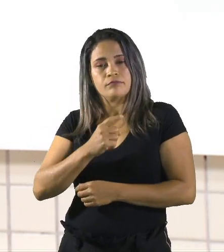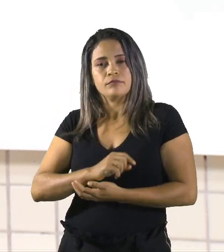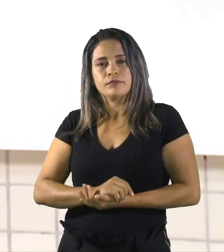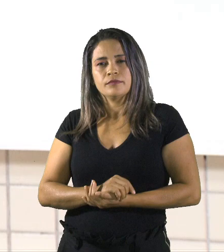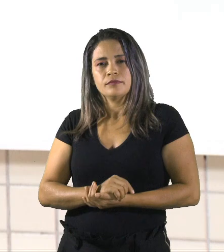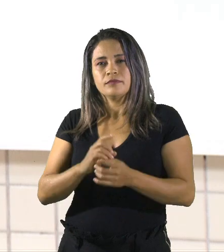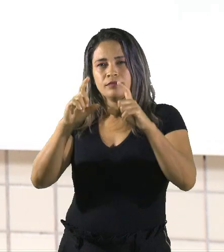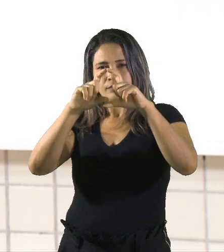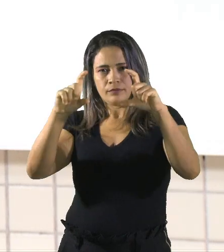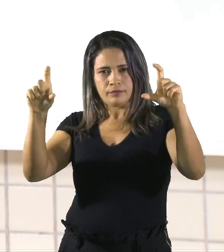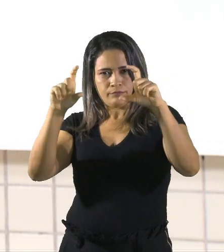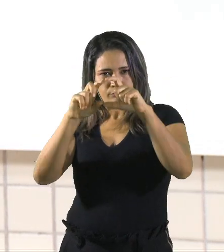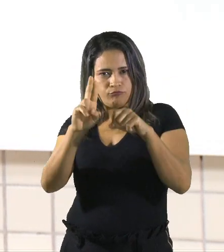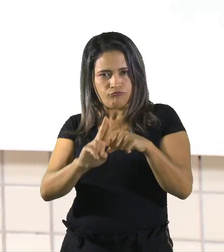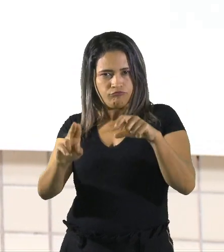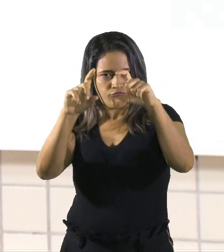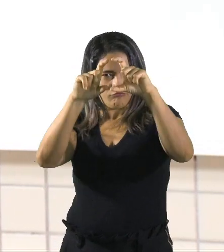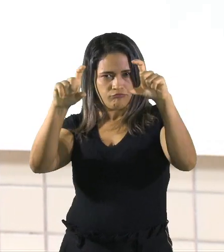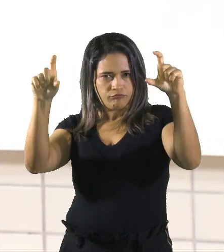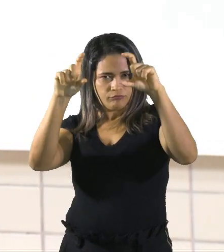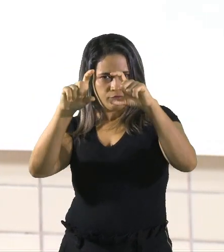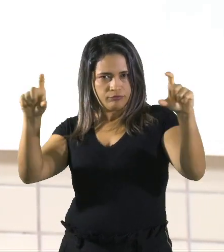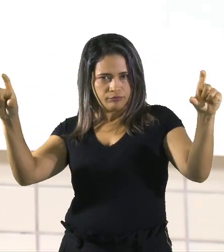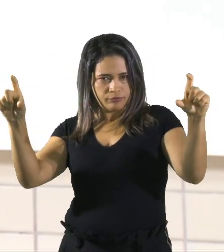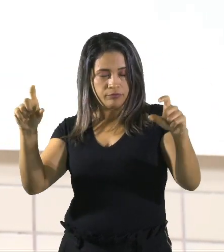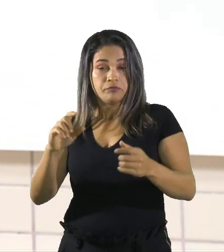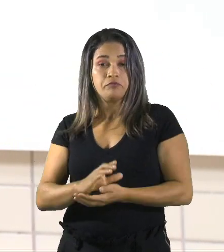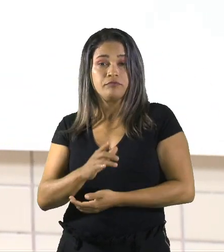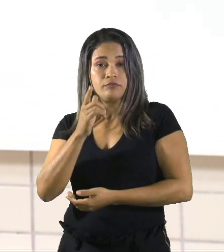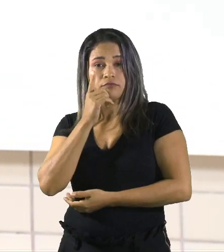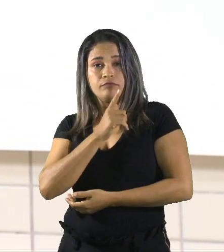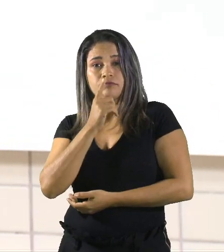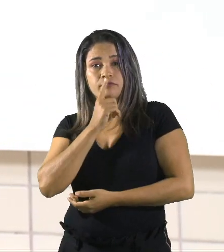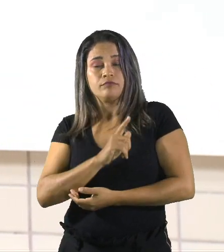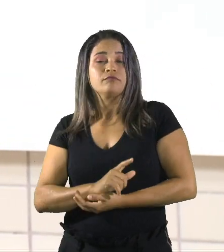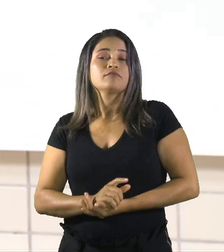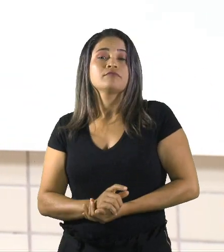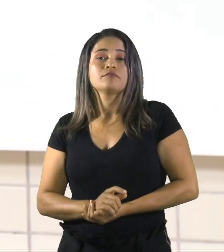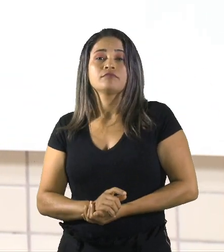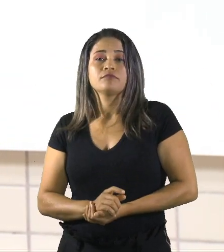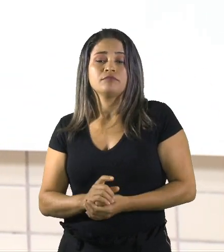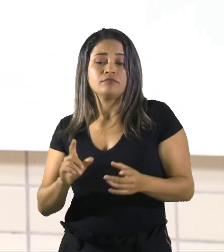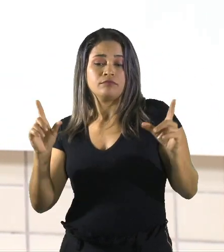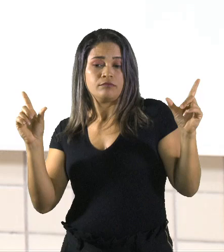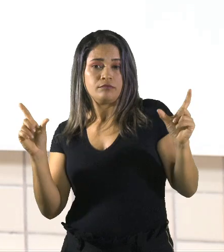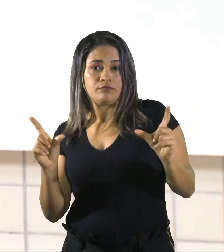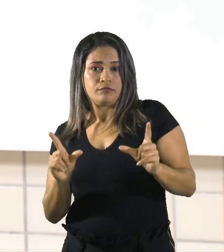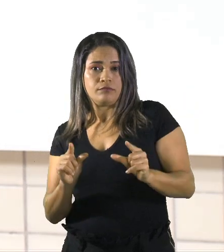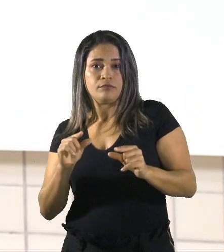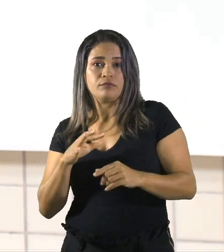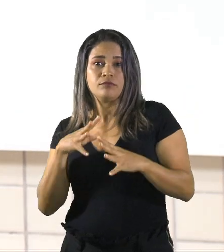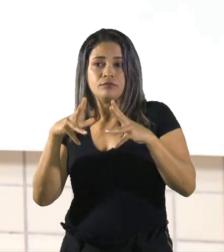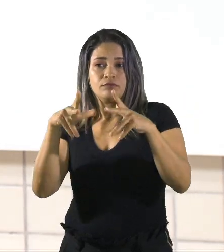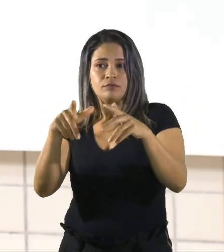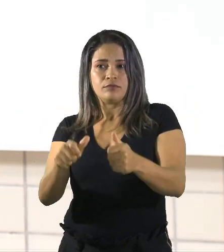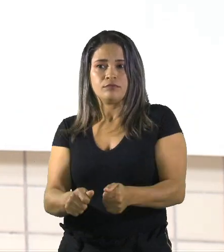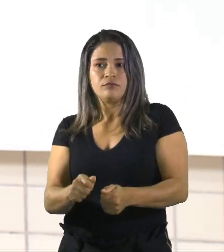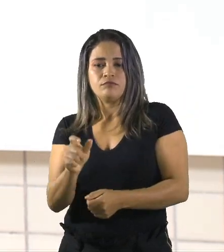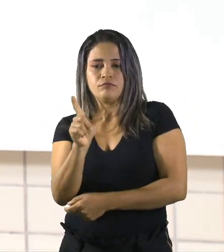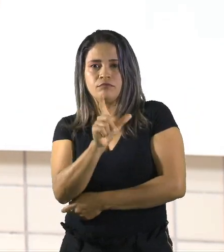expressão algébrica, que é o conteúdo que a gente vai trabalhar agora, eu consigo sintetizar tudo isso